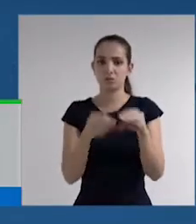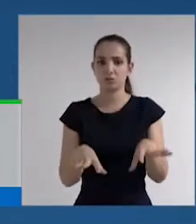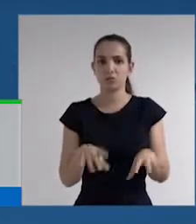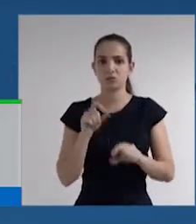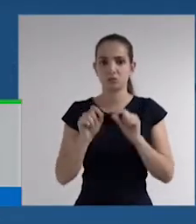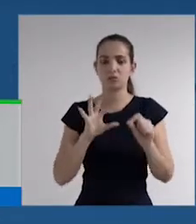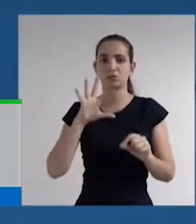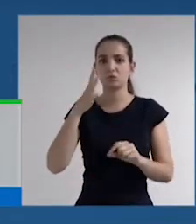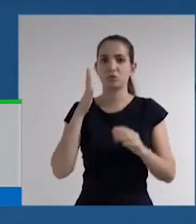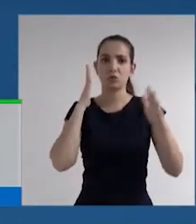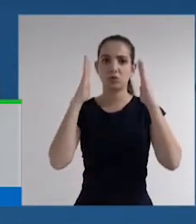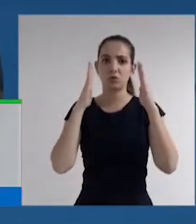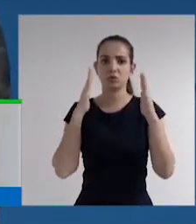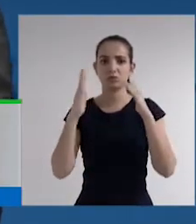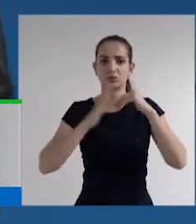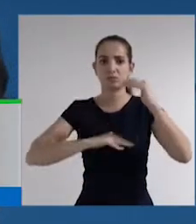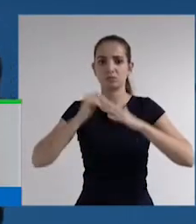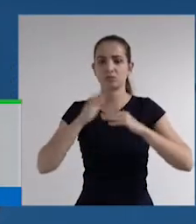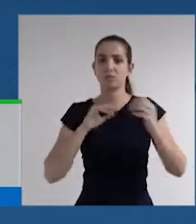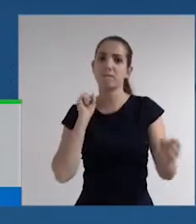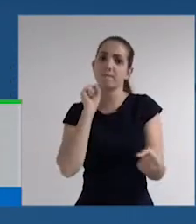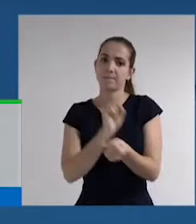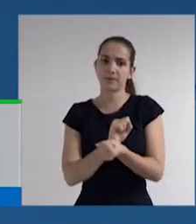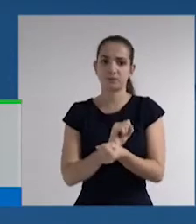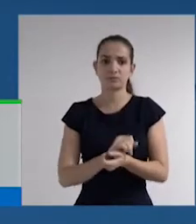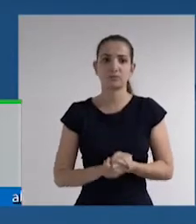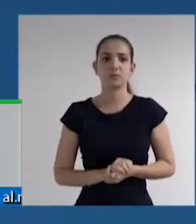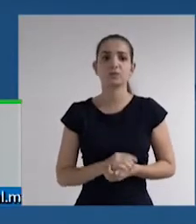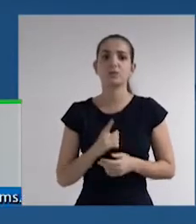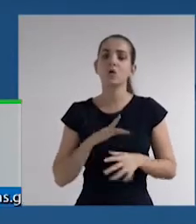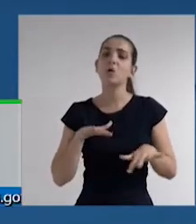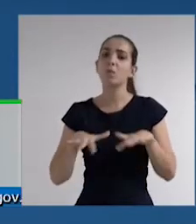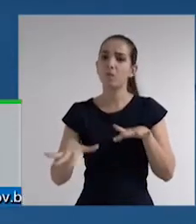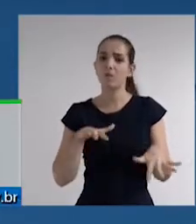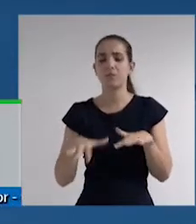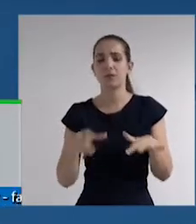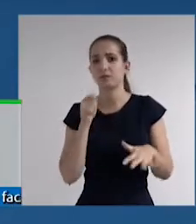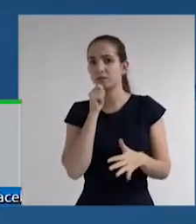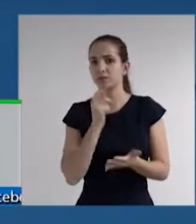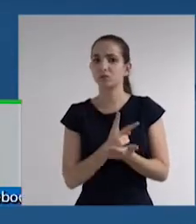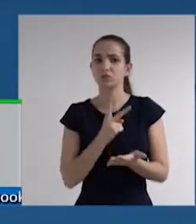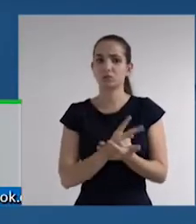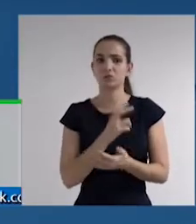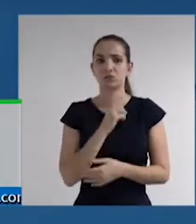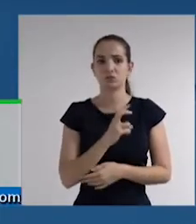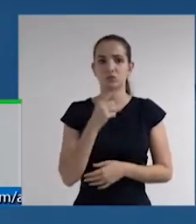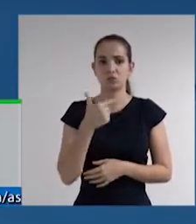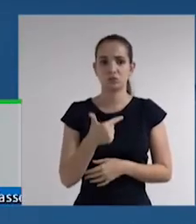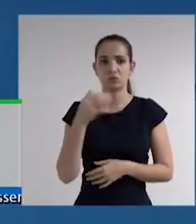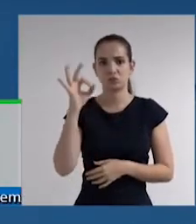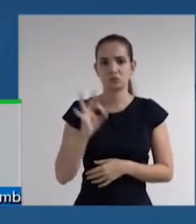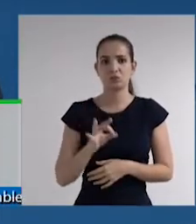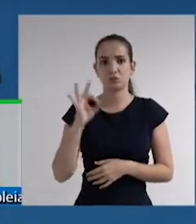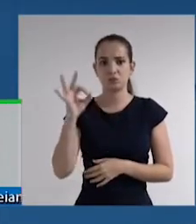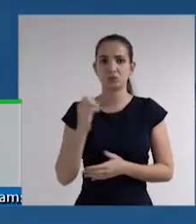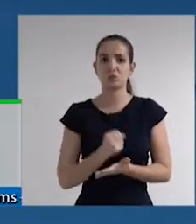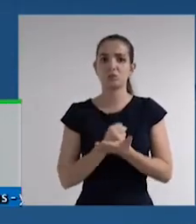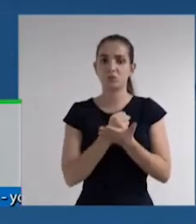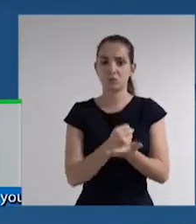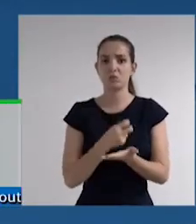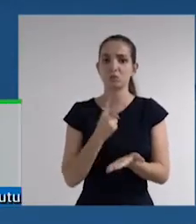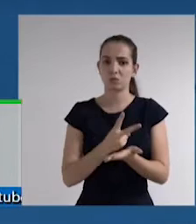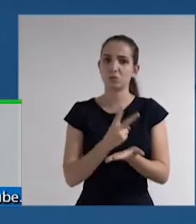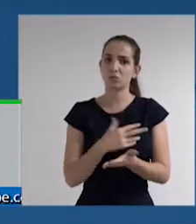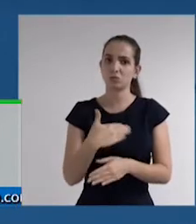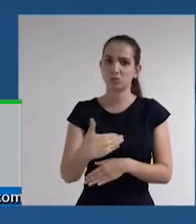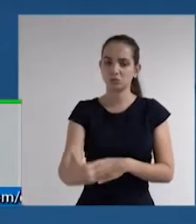pela paralisação. E o movimento ainda permanece com 52% de apoio para continuar,